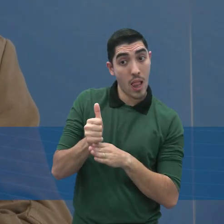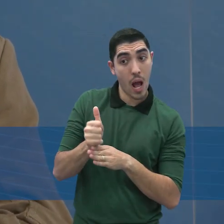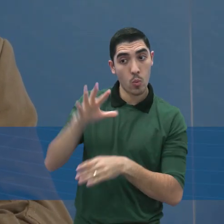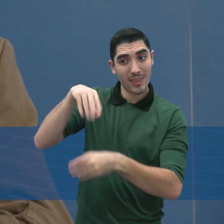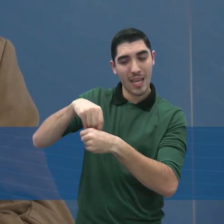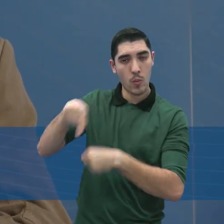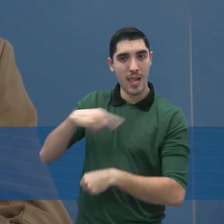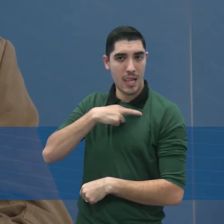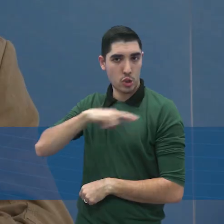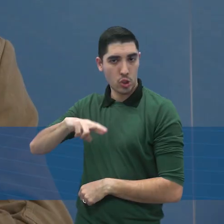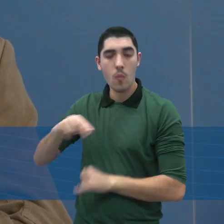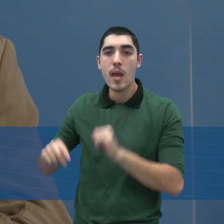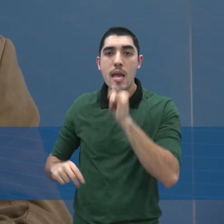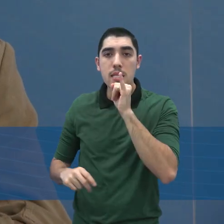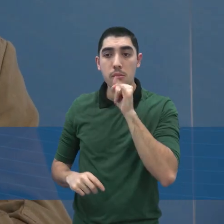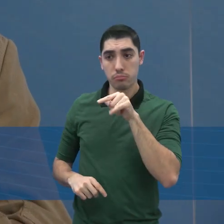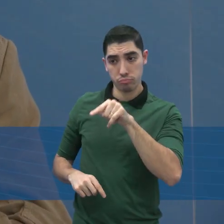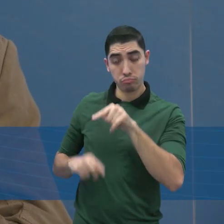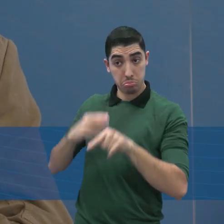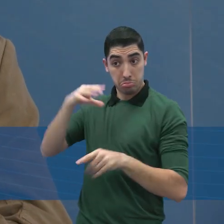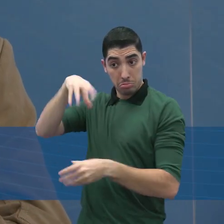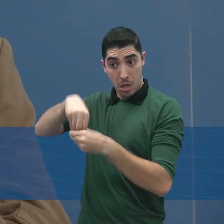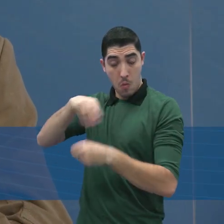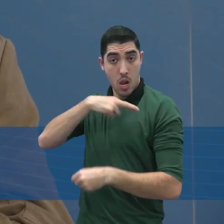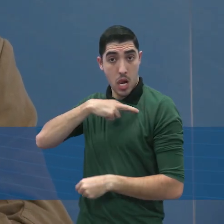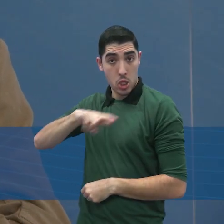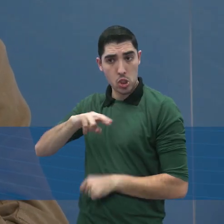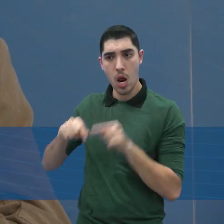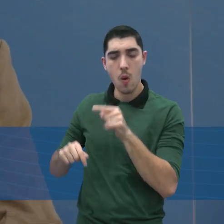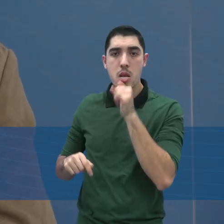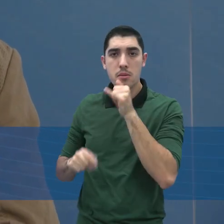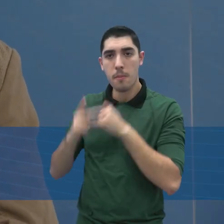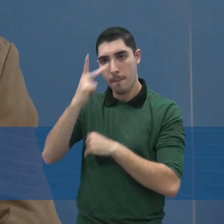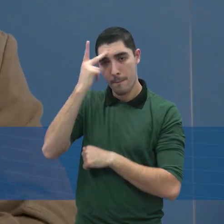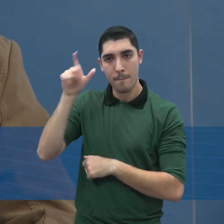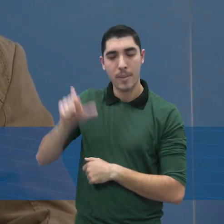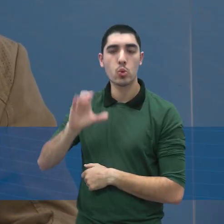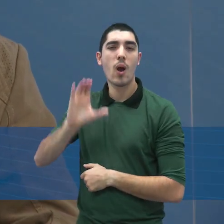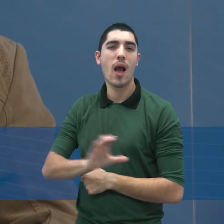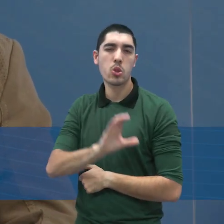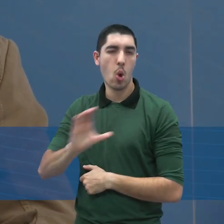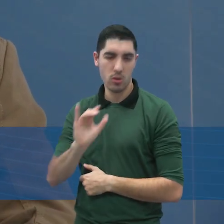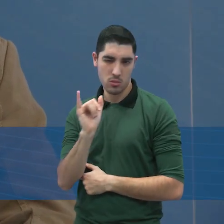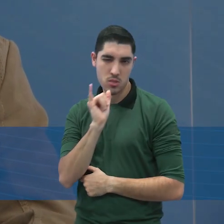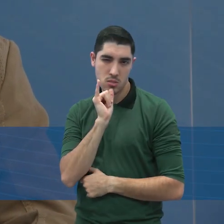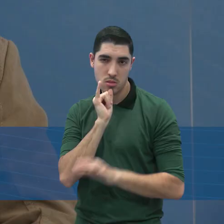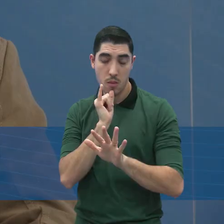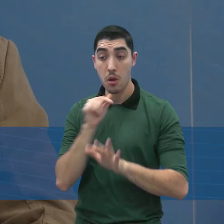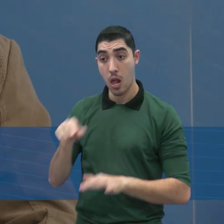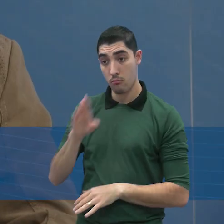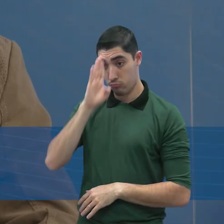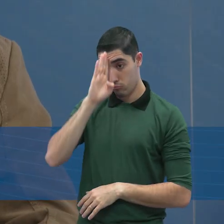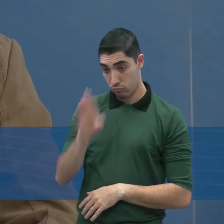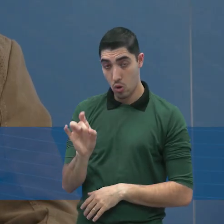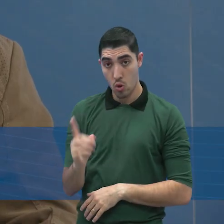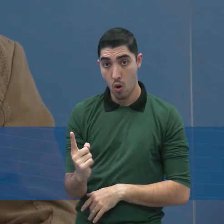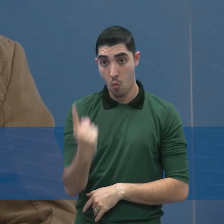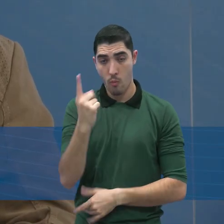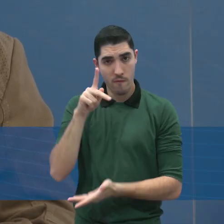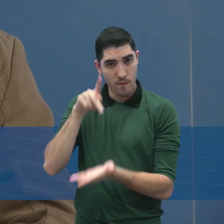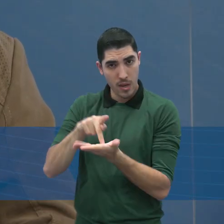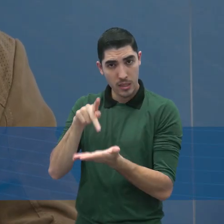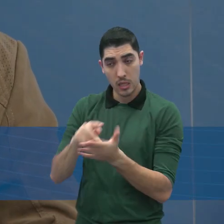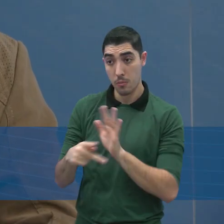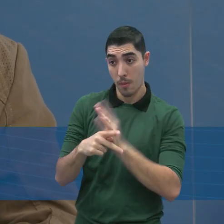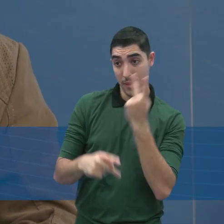ela parte do seu preceito religioso, digamos um cristão católico, ela vê como única verdade uma forma de existir do mundo, o